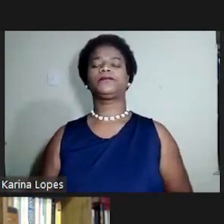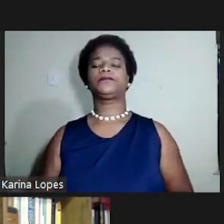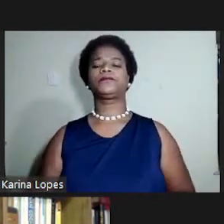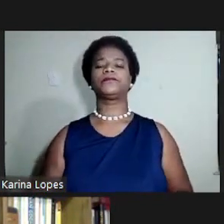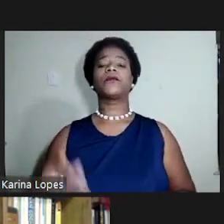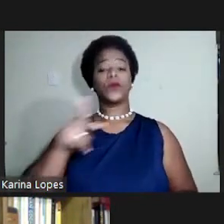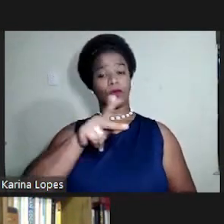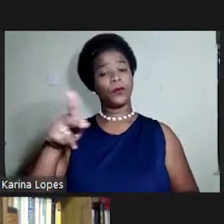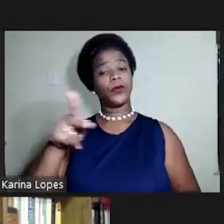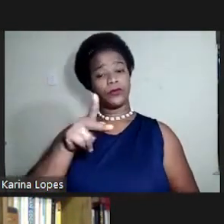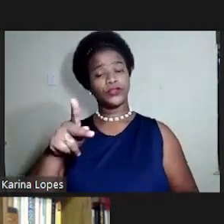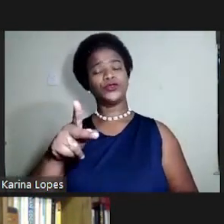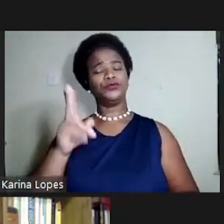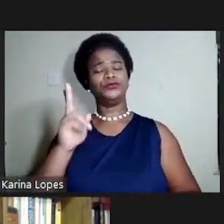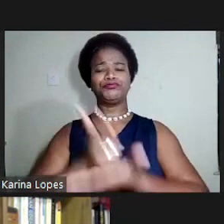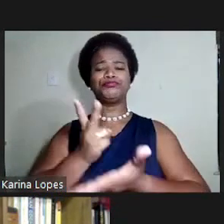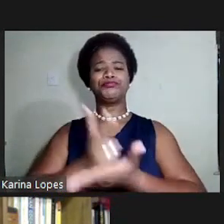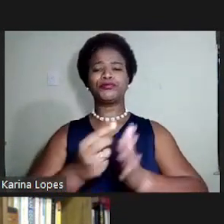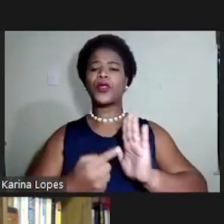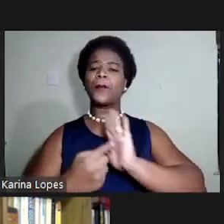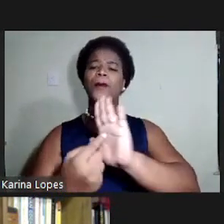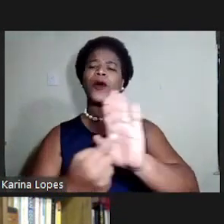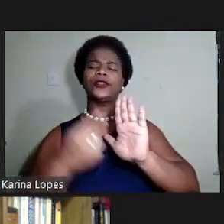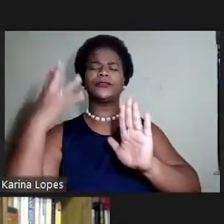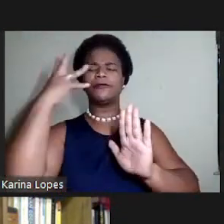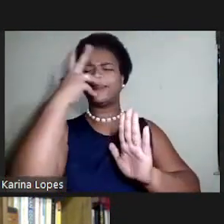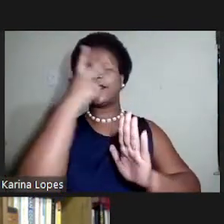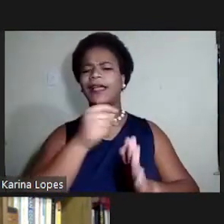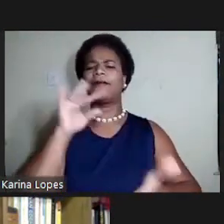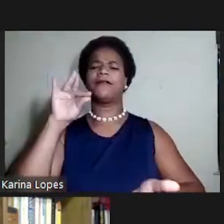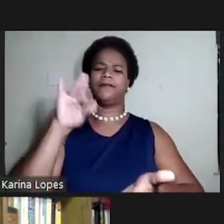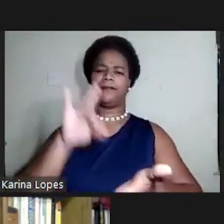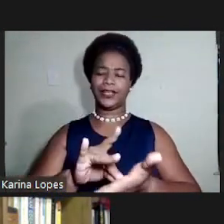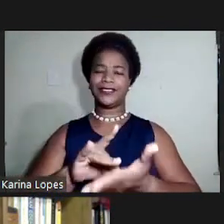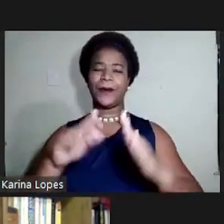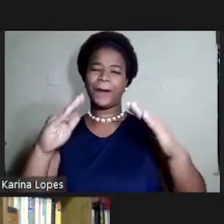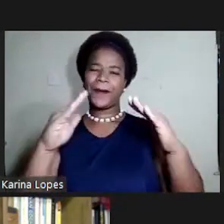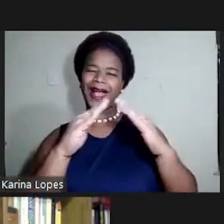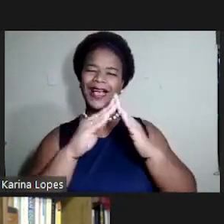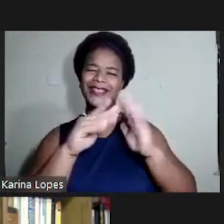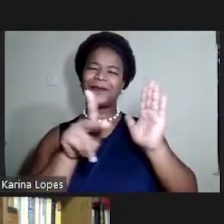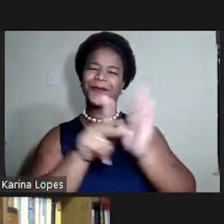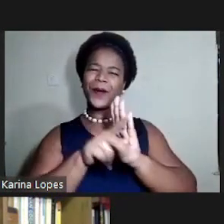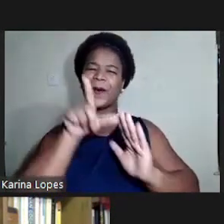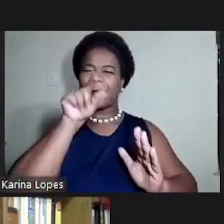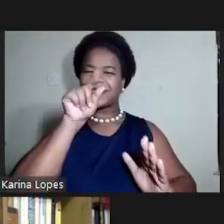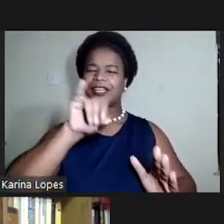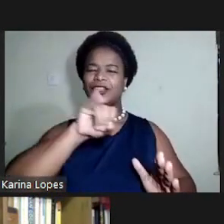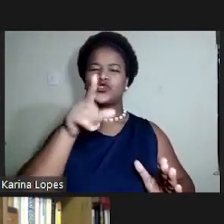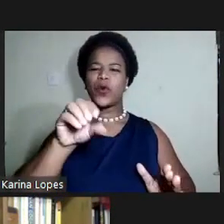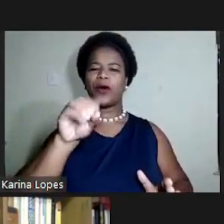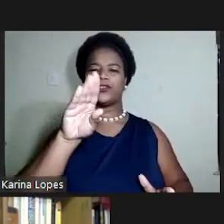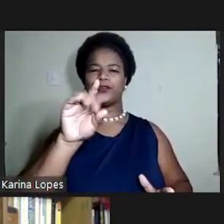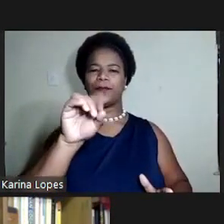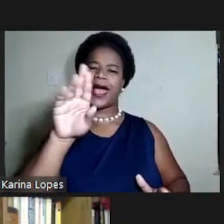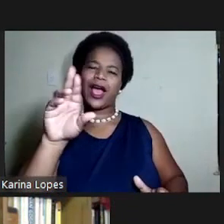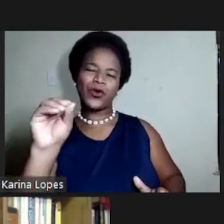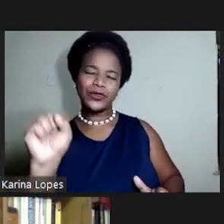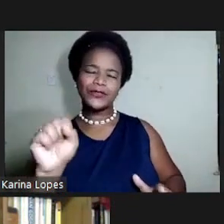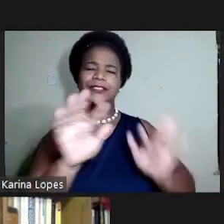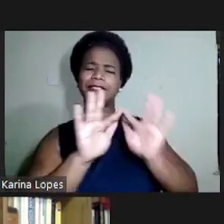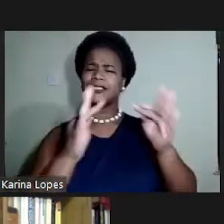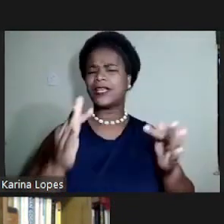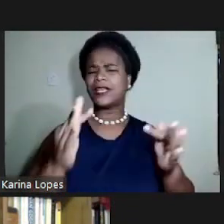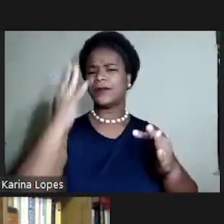ninho de verdade e beleza, casa de João de Barro, simples, elegante e bela, onde um intelectual, militante